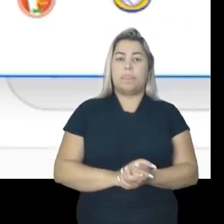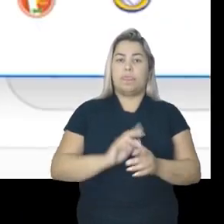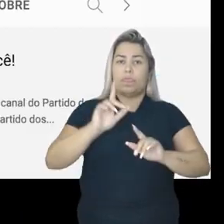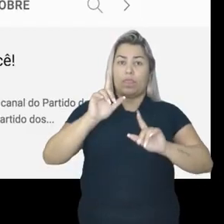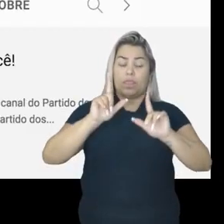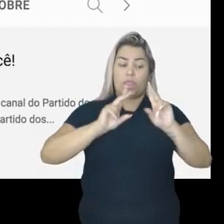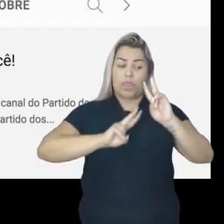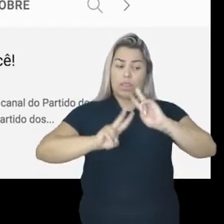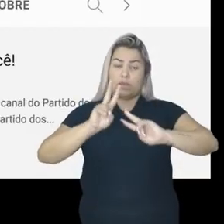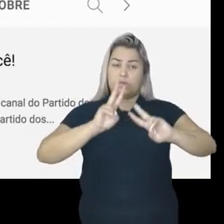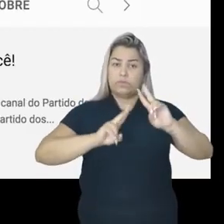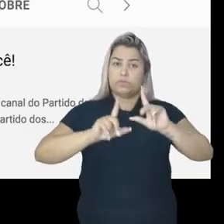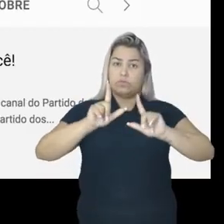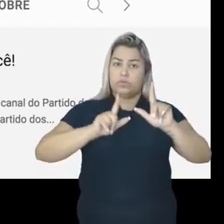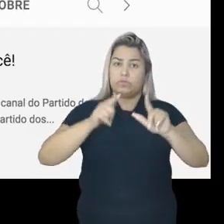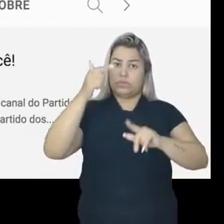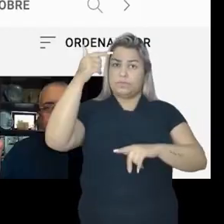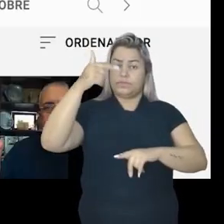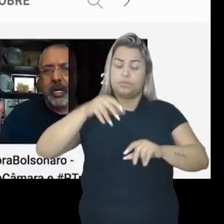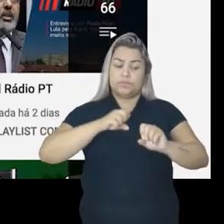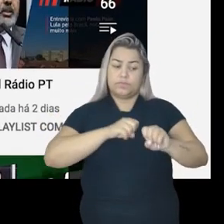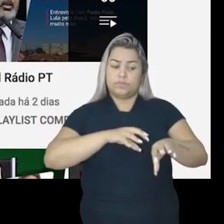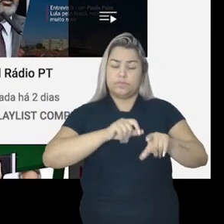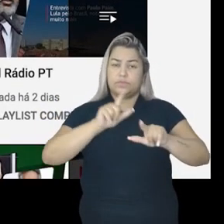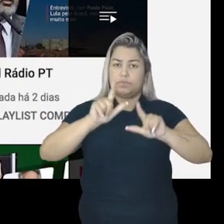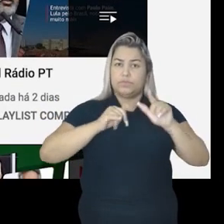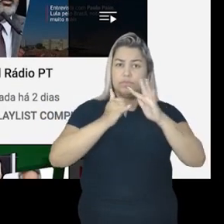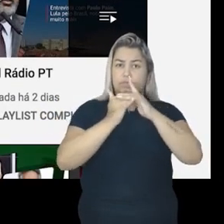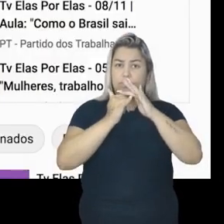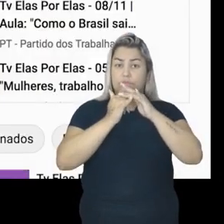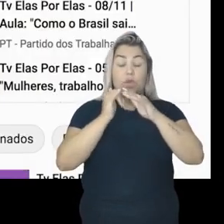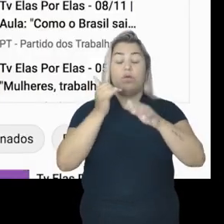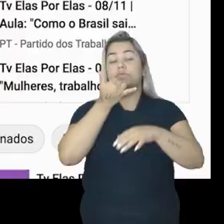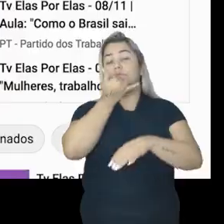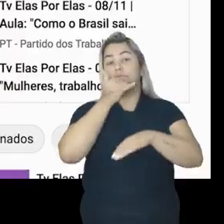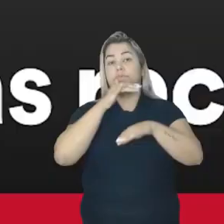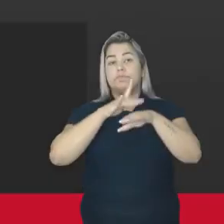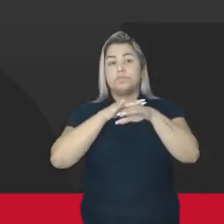Reveja esta e outras aulas na playlist TV Elas por Elas Formação, no